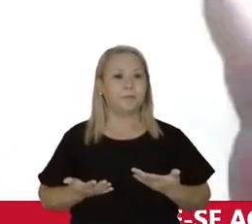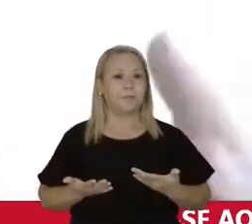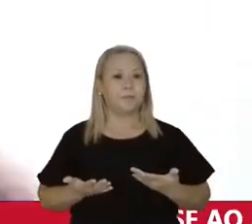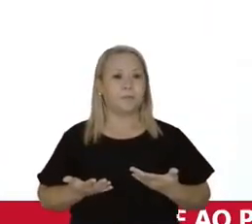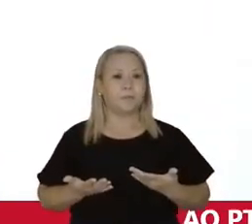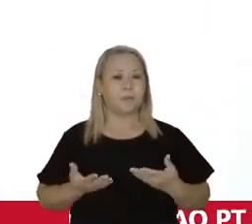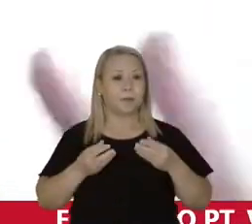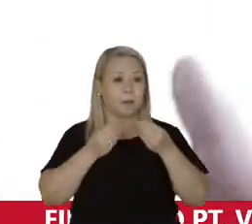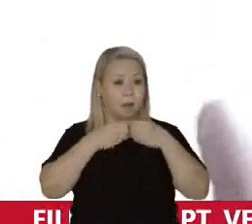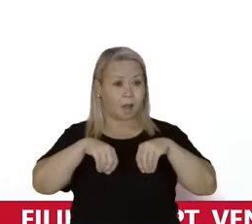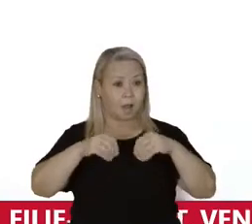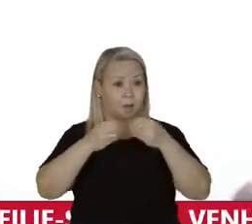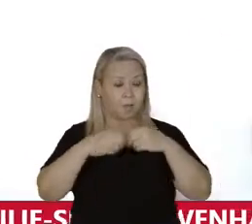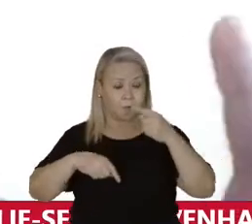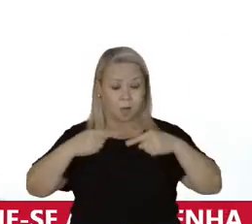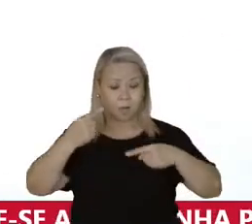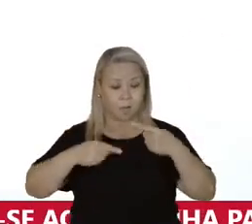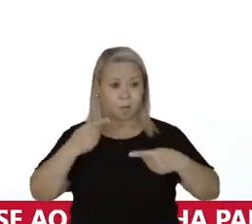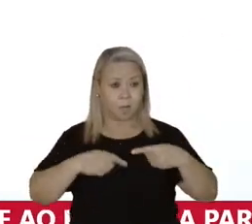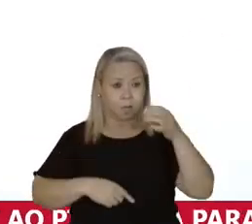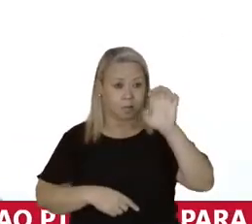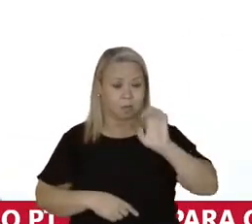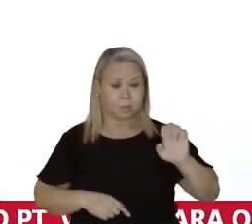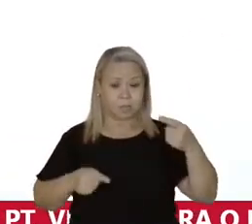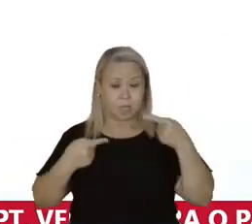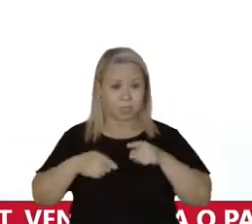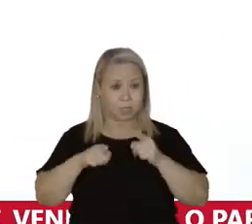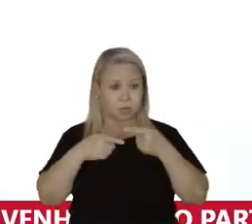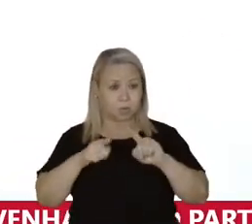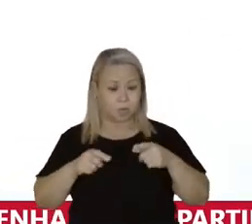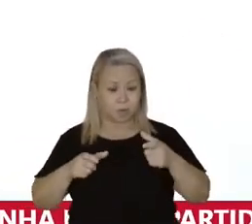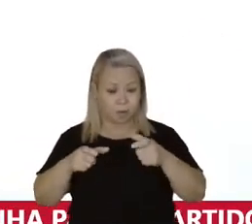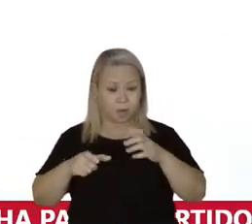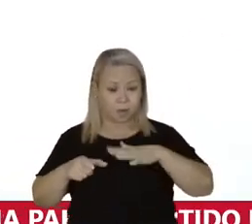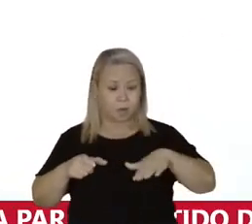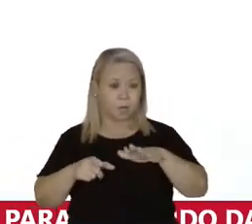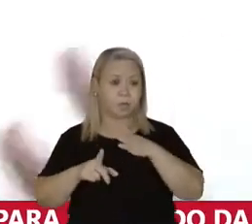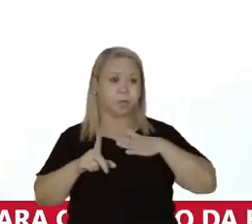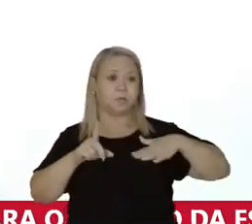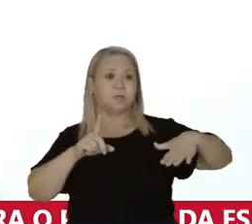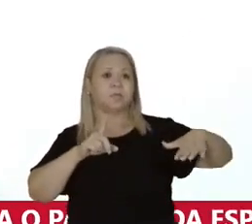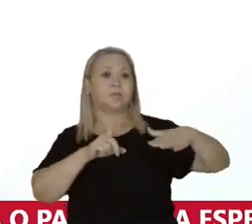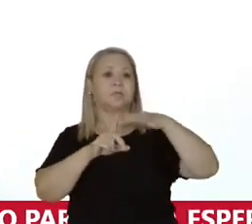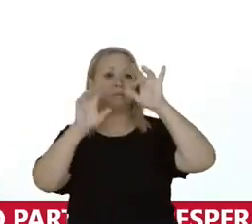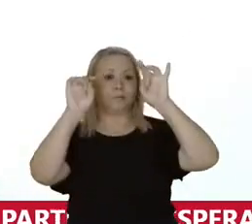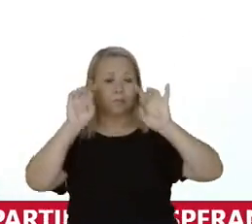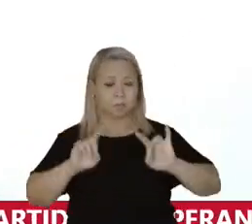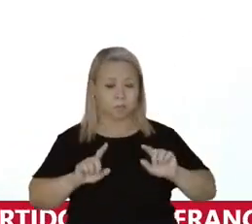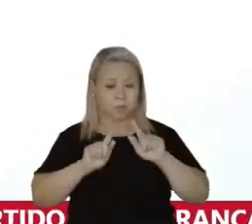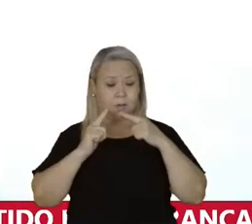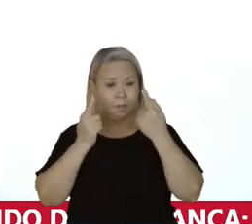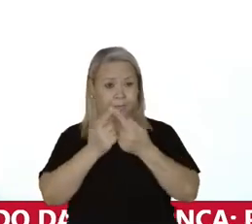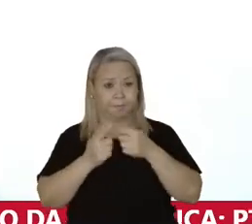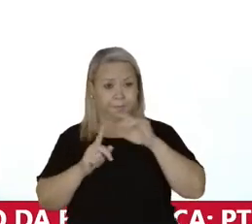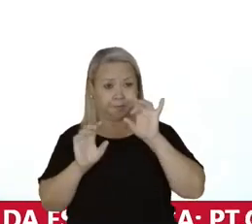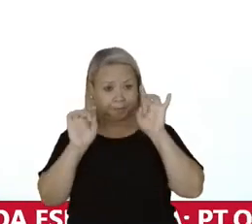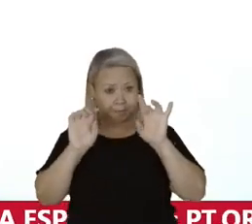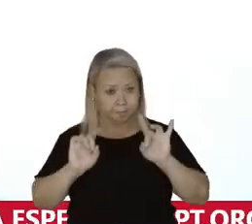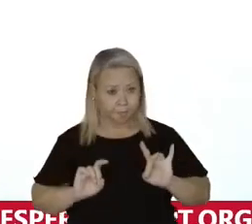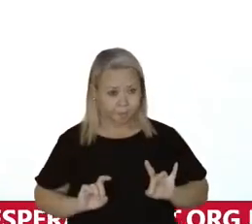de repente uma política de Estado de combate a um grupo social específico, né? E esse grupo social